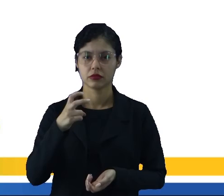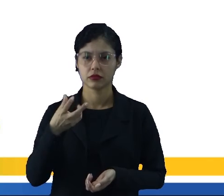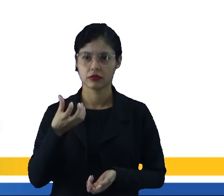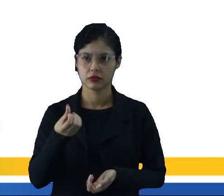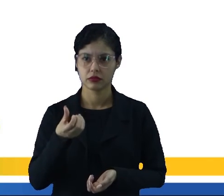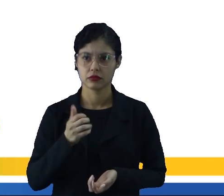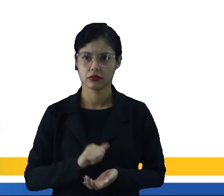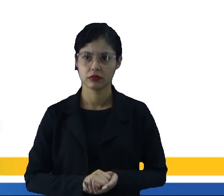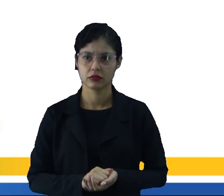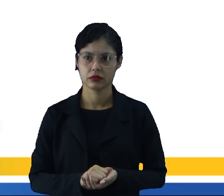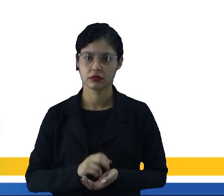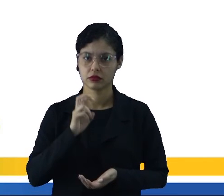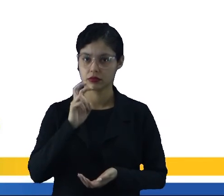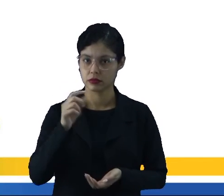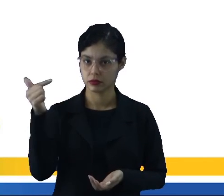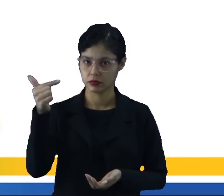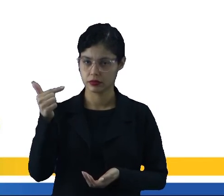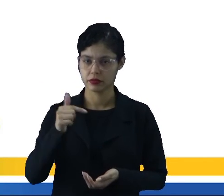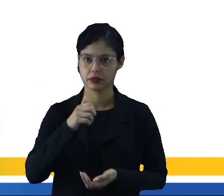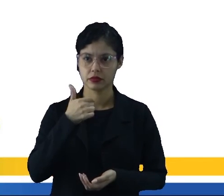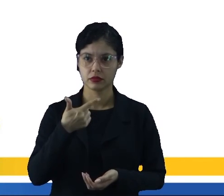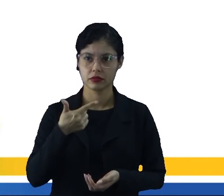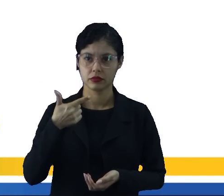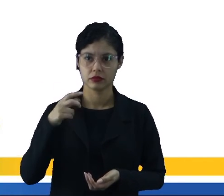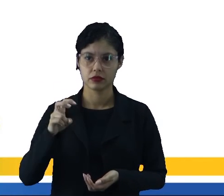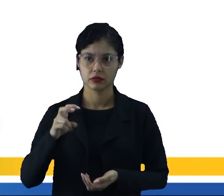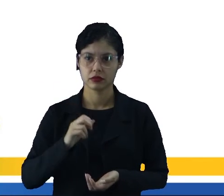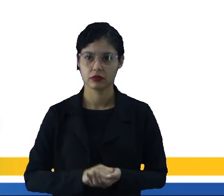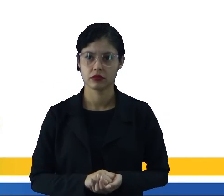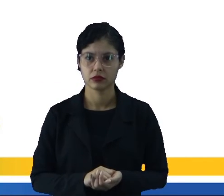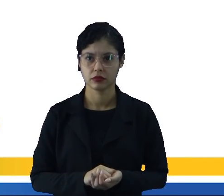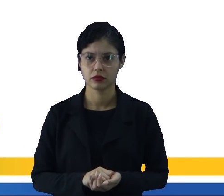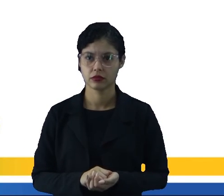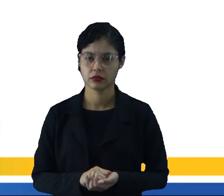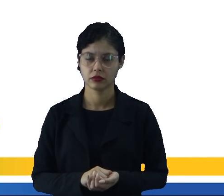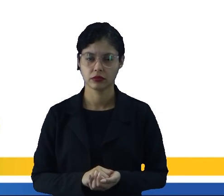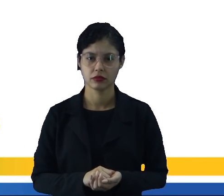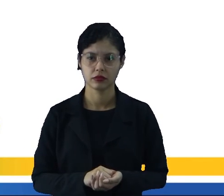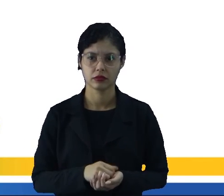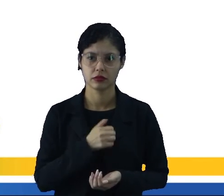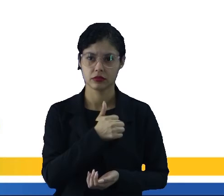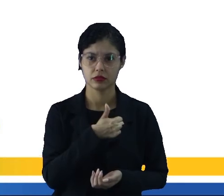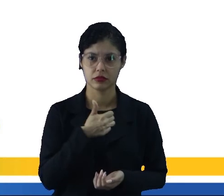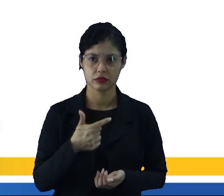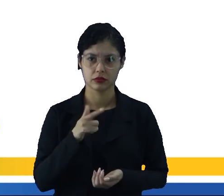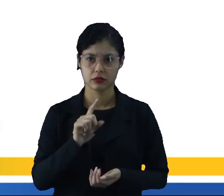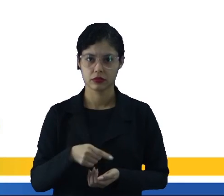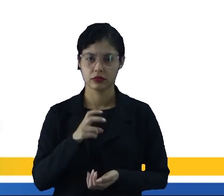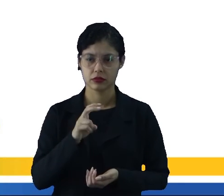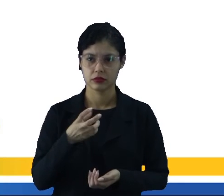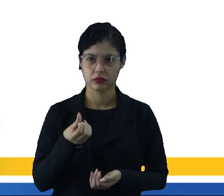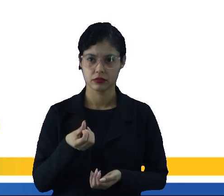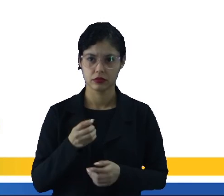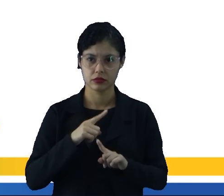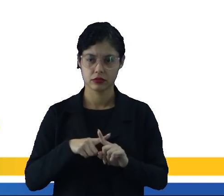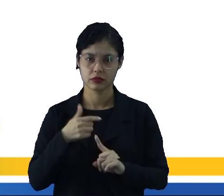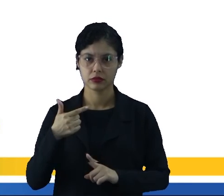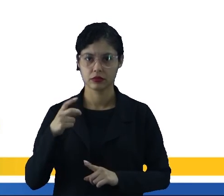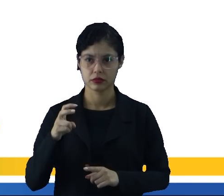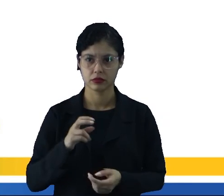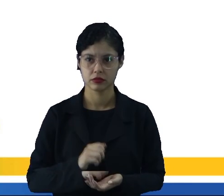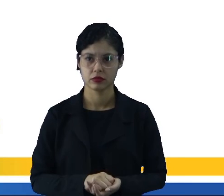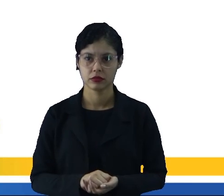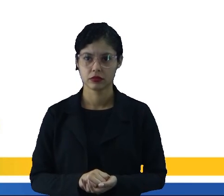5 ao quadrado é 25 aí eu vou pegar agora 12,56 x